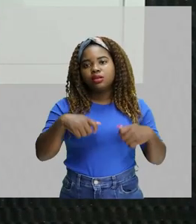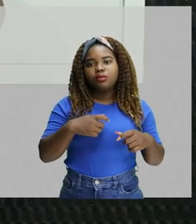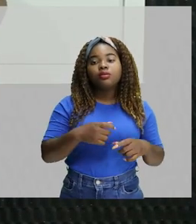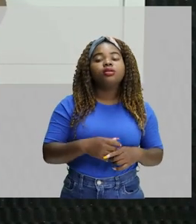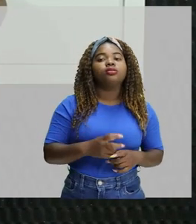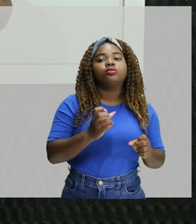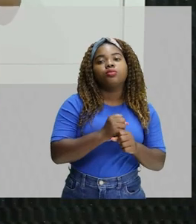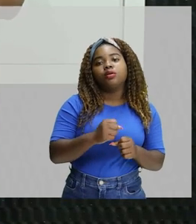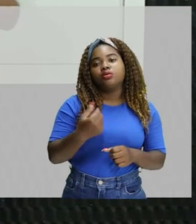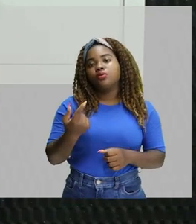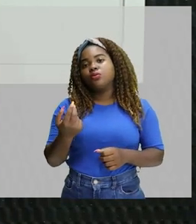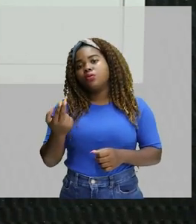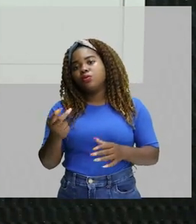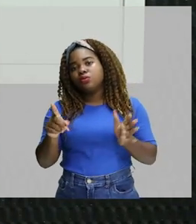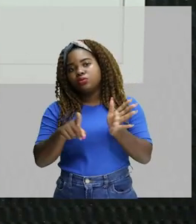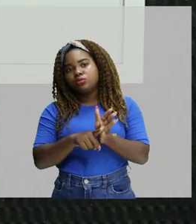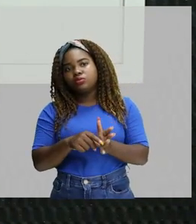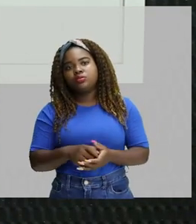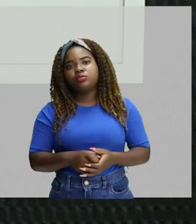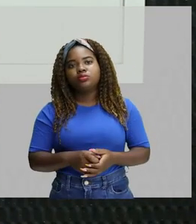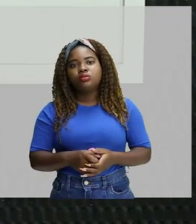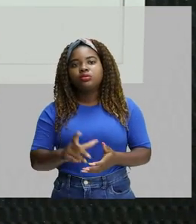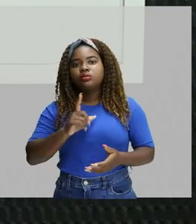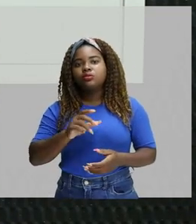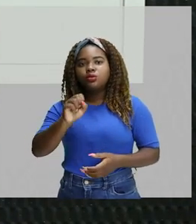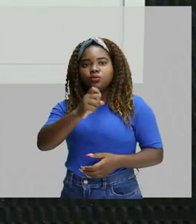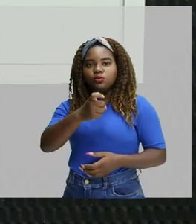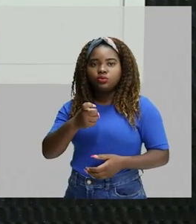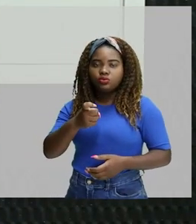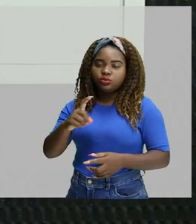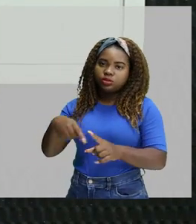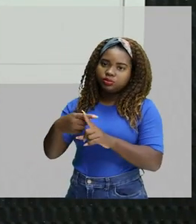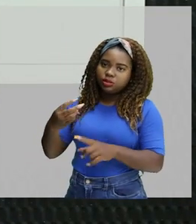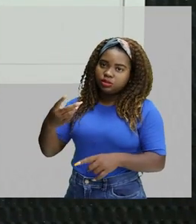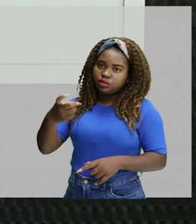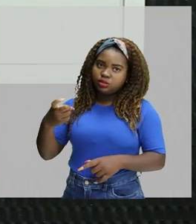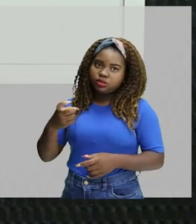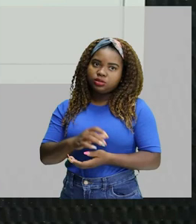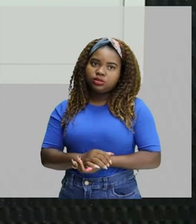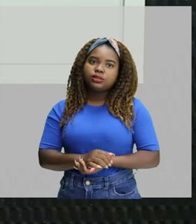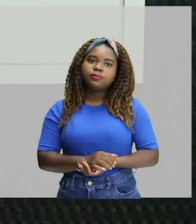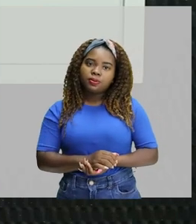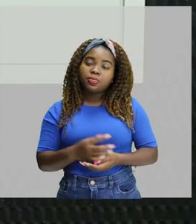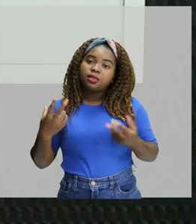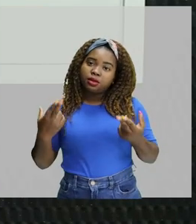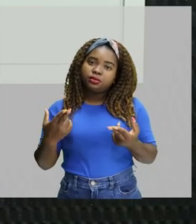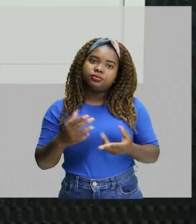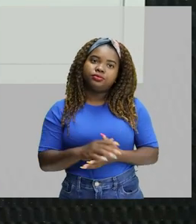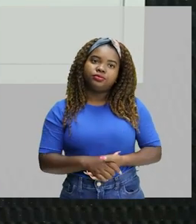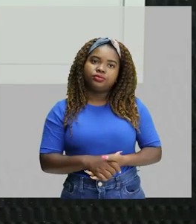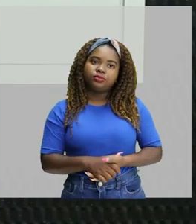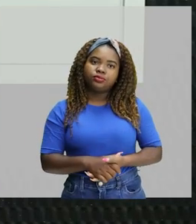-8x e o + 3x são termos de mesmo grau eu não poderia somar esse 2x ou subtrair esse